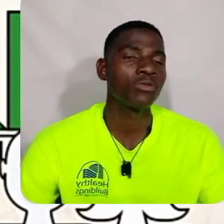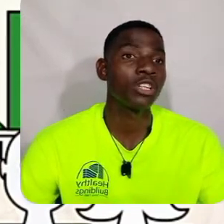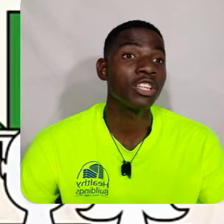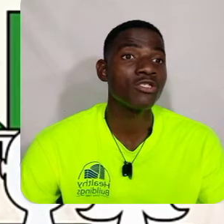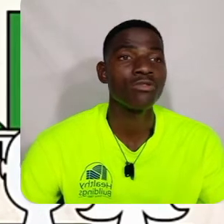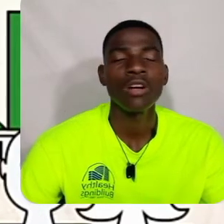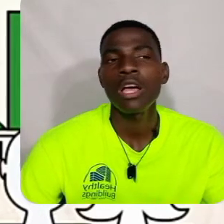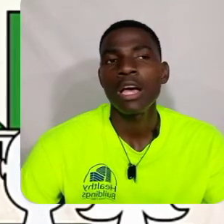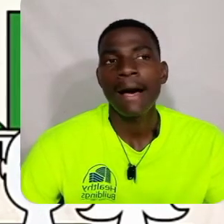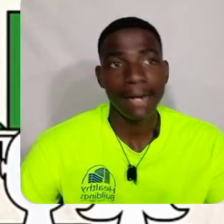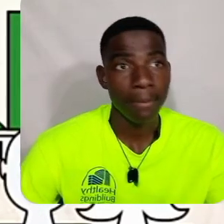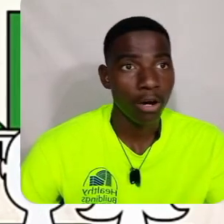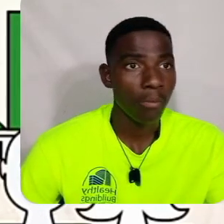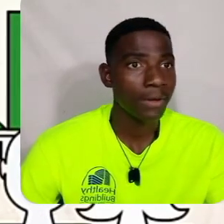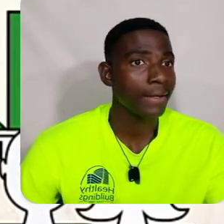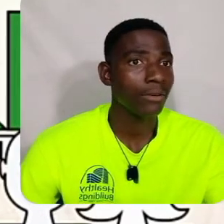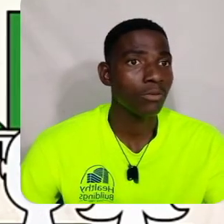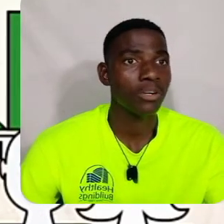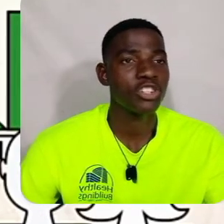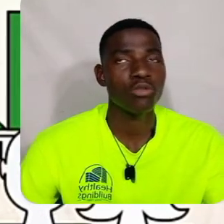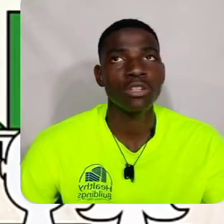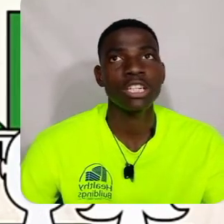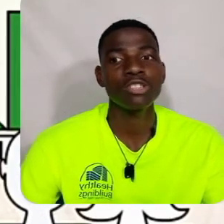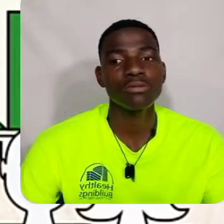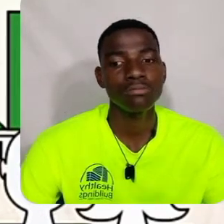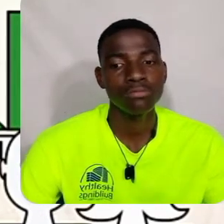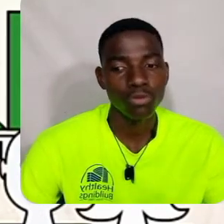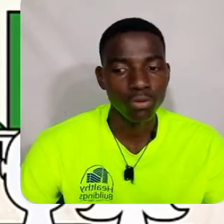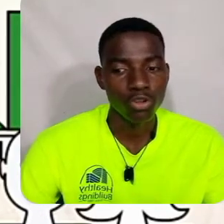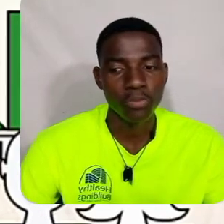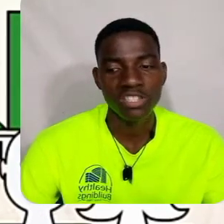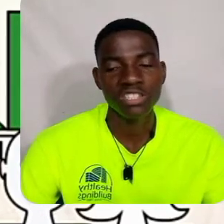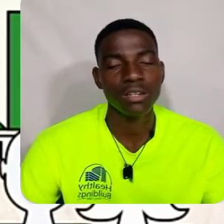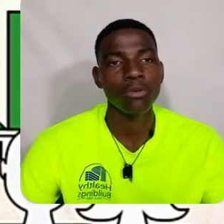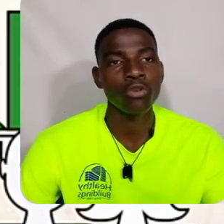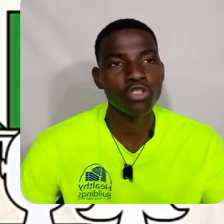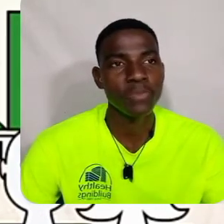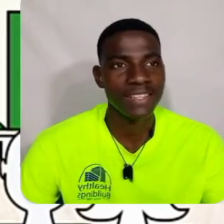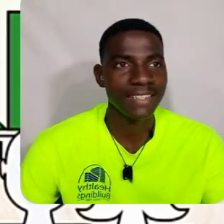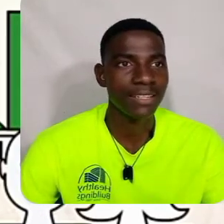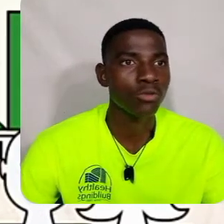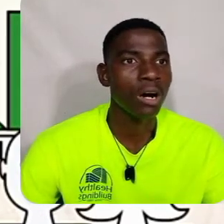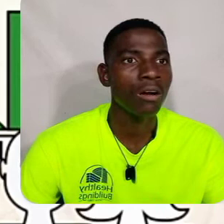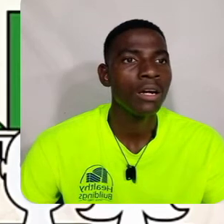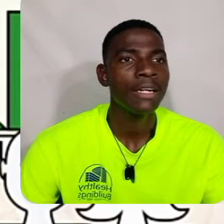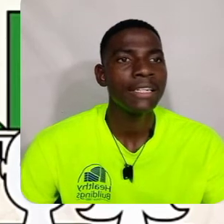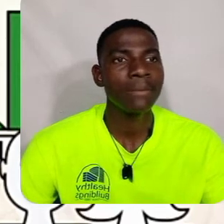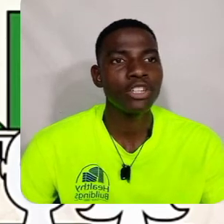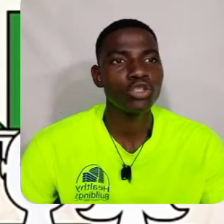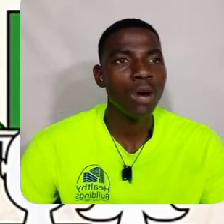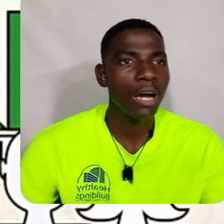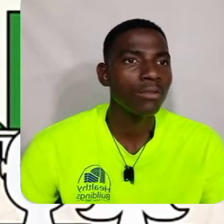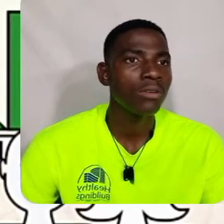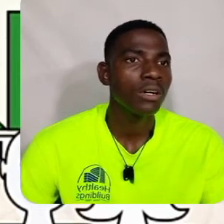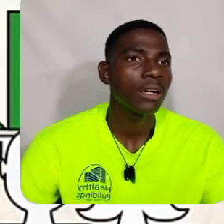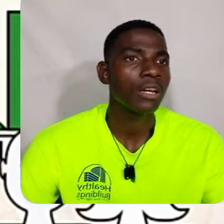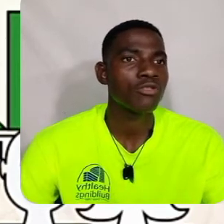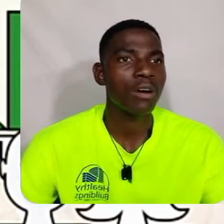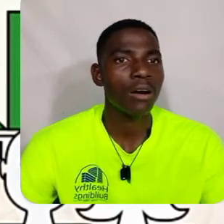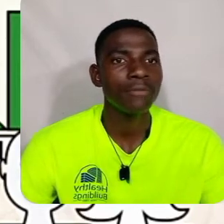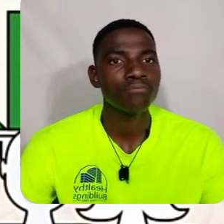mesmo, no início, acabaram aumentando por este contexto. O nosso presidente atual tem mais de um ano